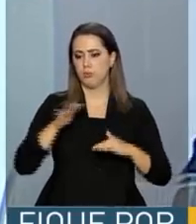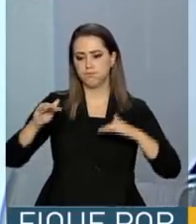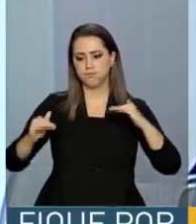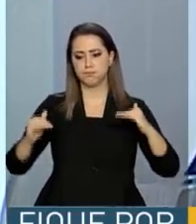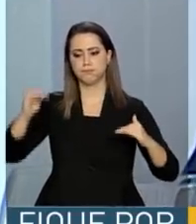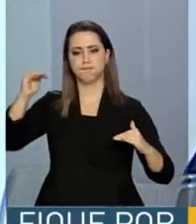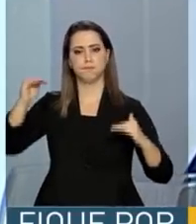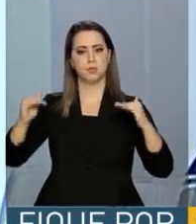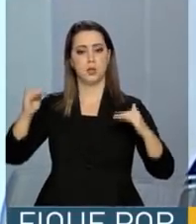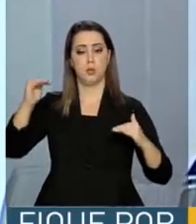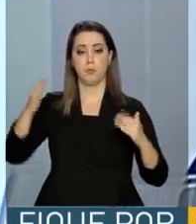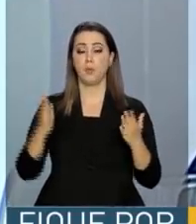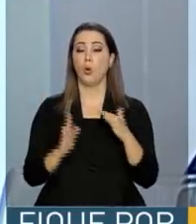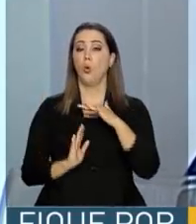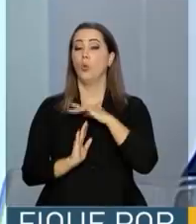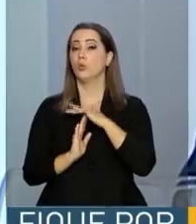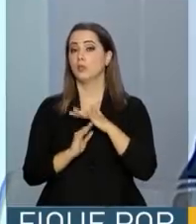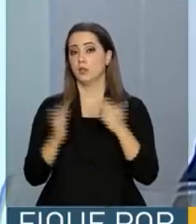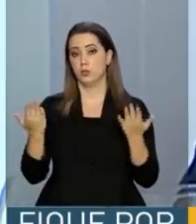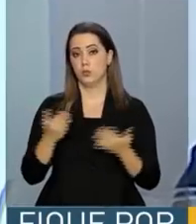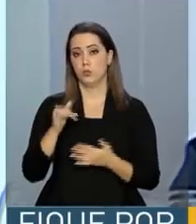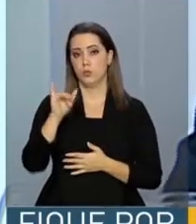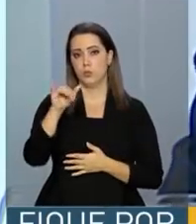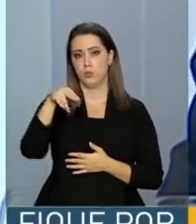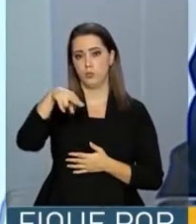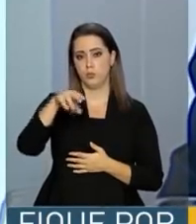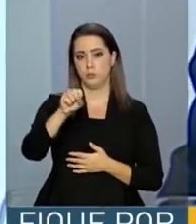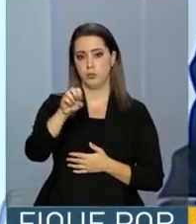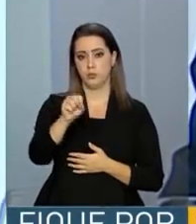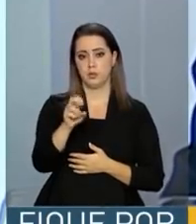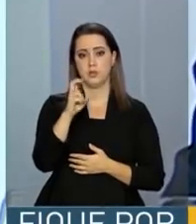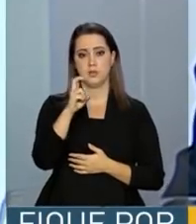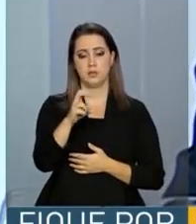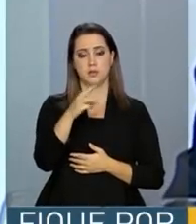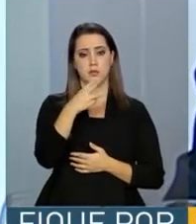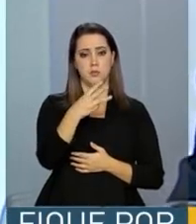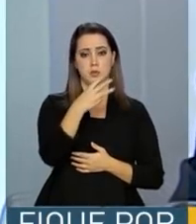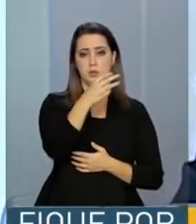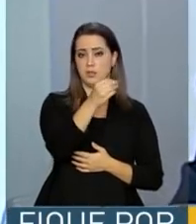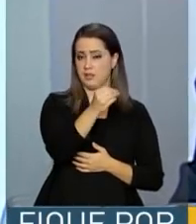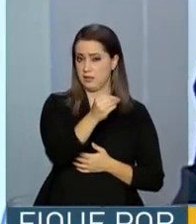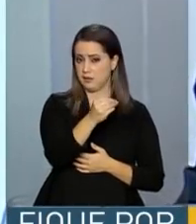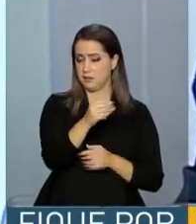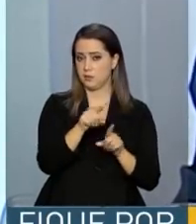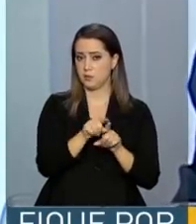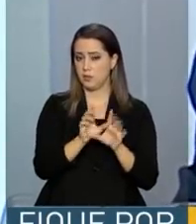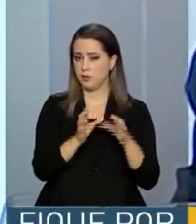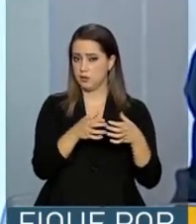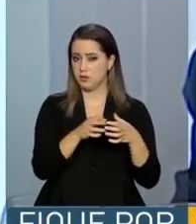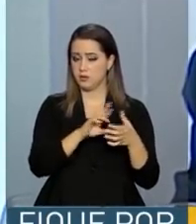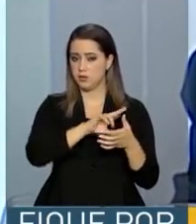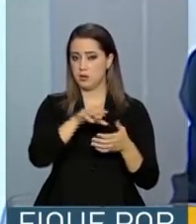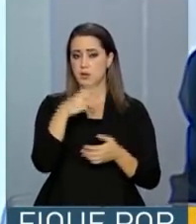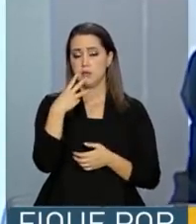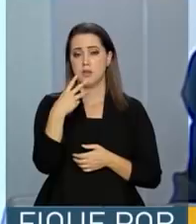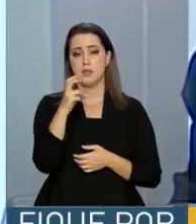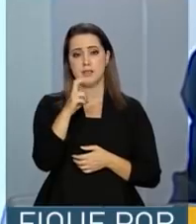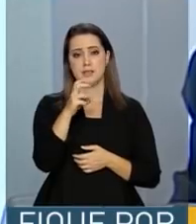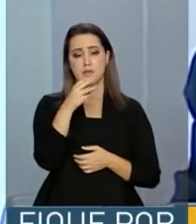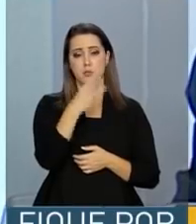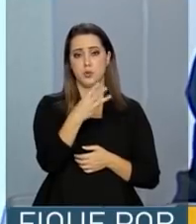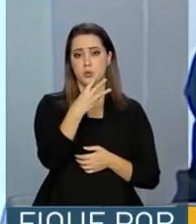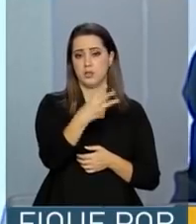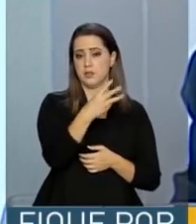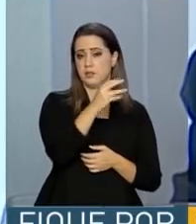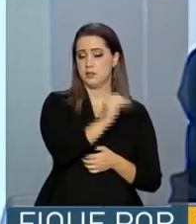5330 mais ou menos por aí né ele só vai ser tocado lembrando isso funcionário ea milhares de funcionários públicos